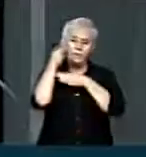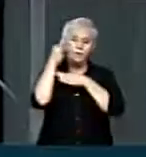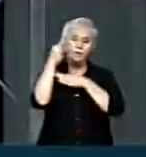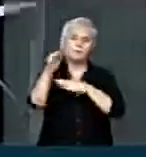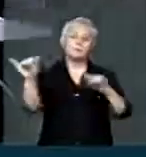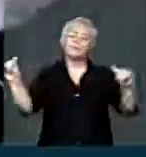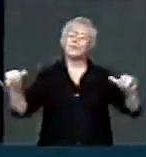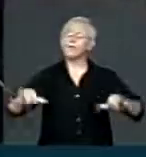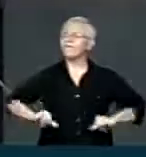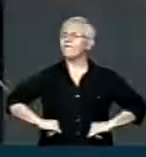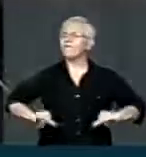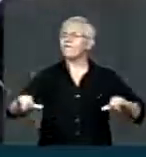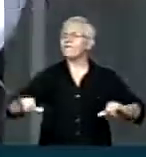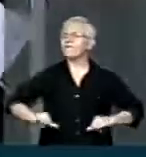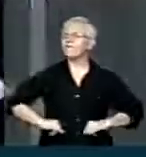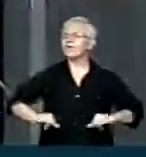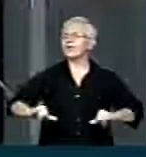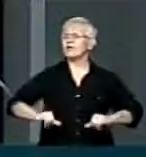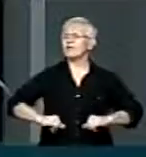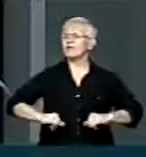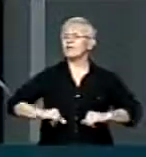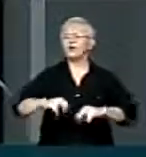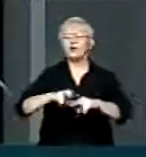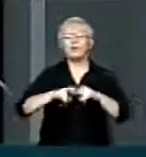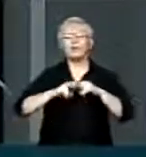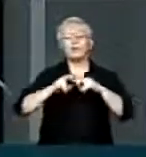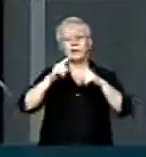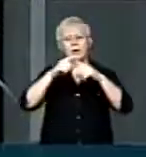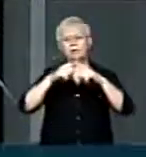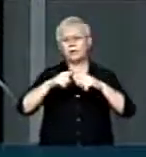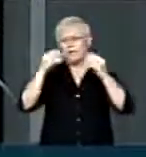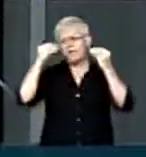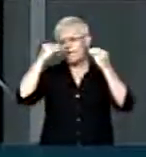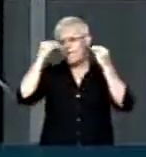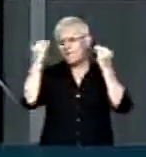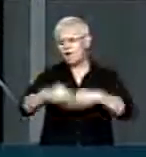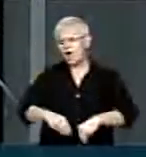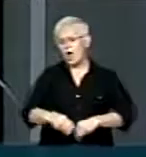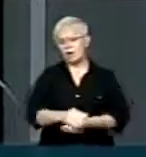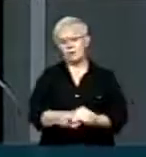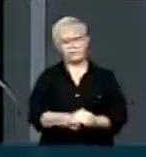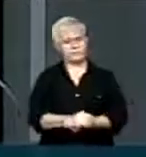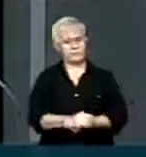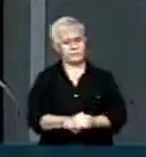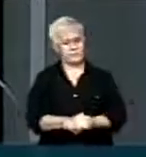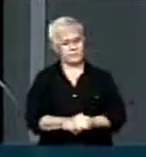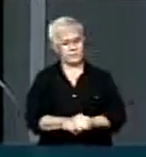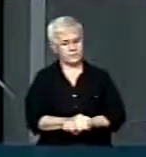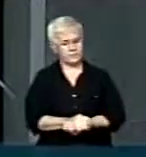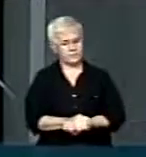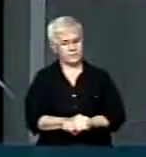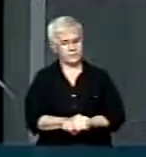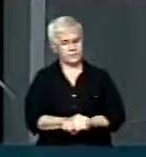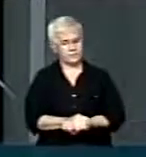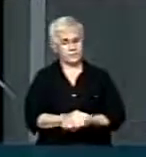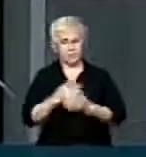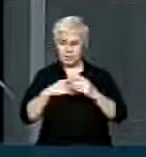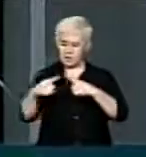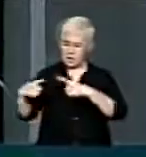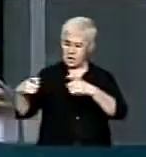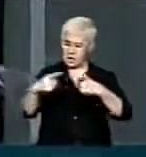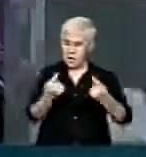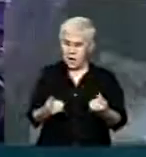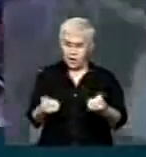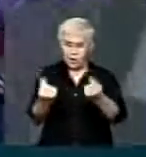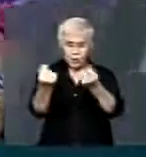numa baixa competitividade com os países externos, com os outros países. A guerra econômica